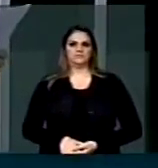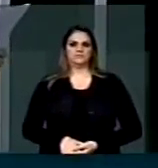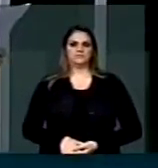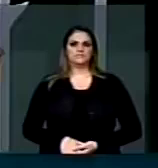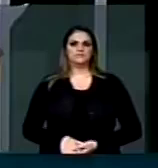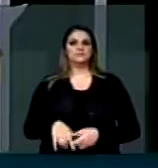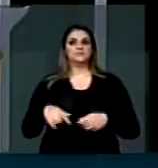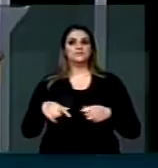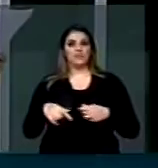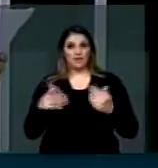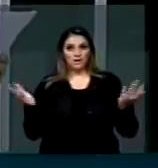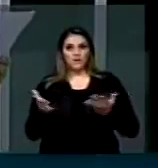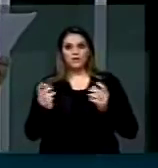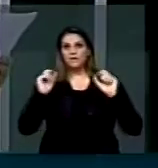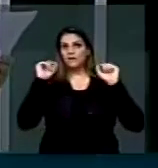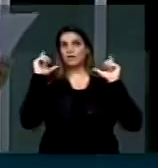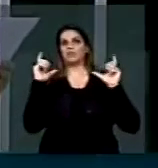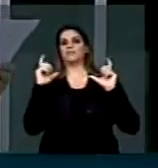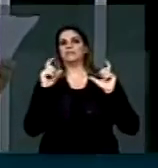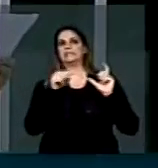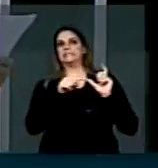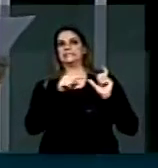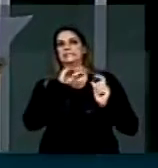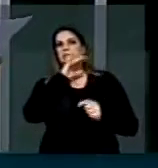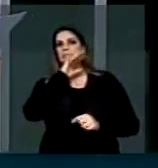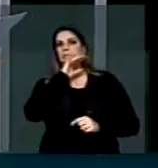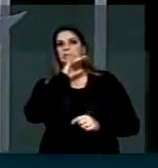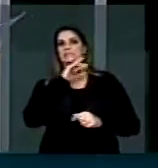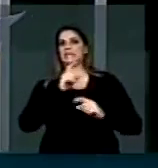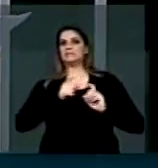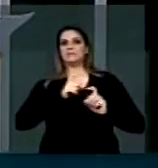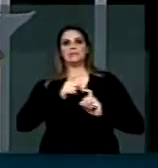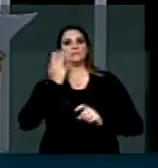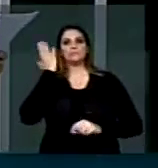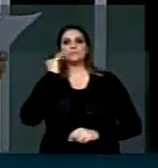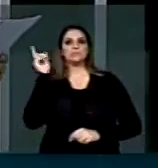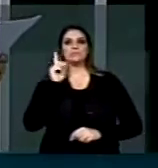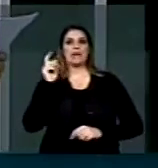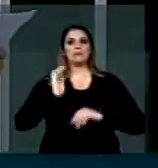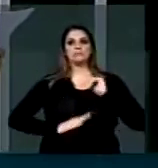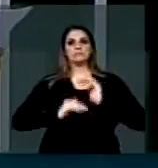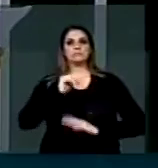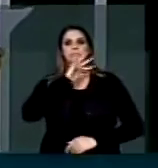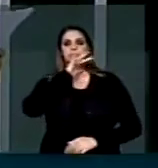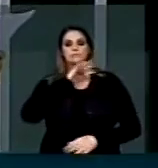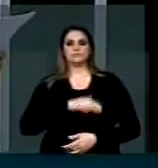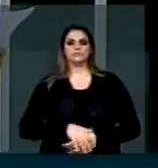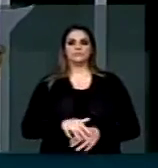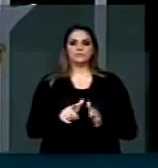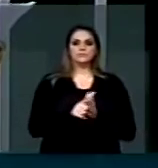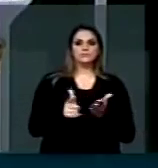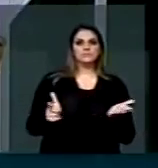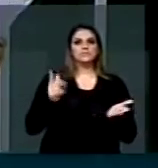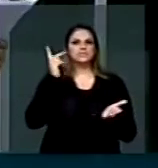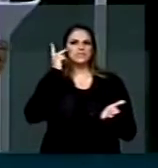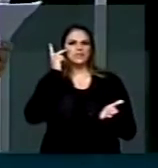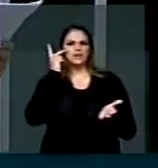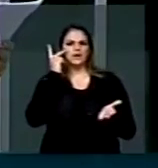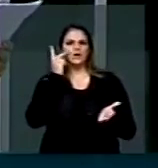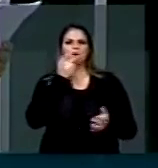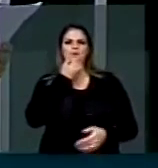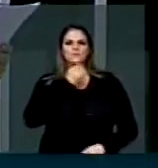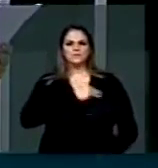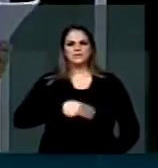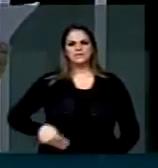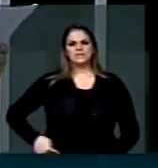ao mercado sinais claros de quem a conduz não sabe o que está fazendo. No jornal Folha de São Paulo, o jornalista Vinícius Torres Freire escreve um